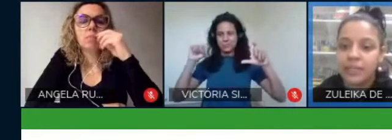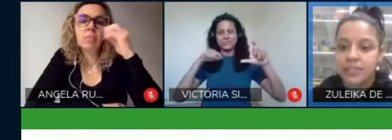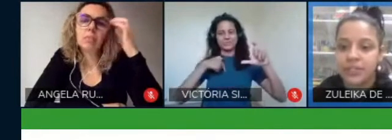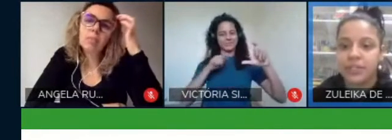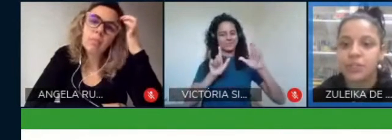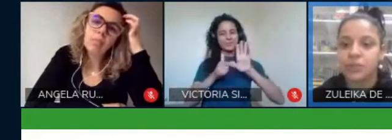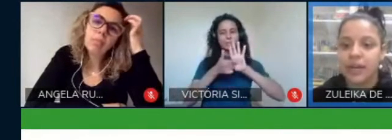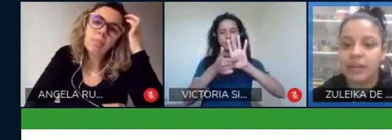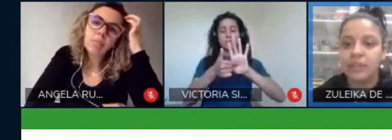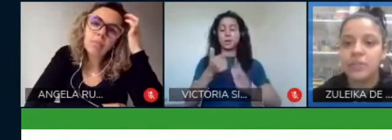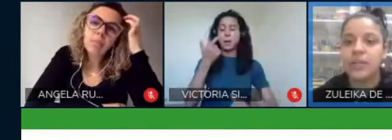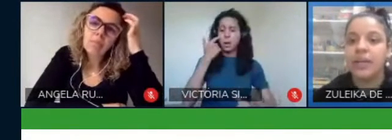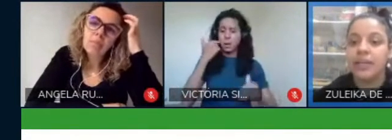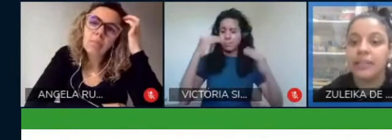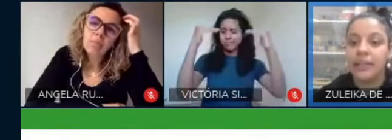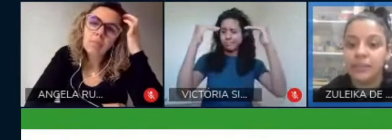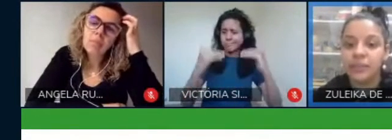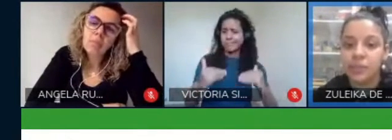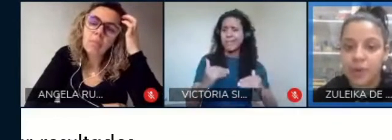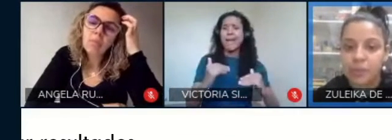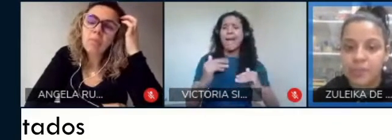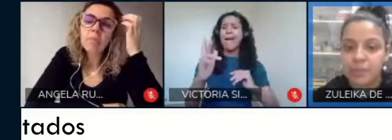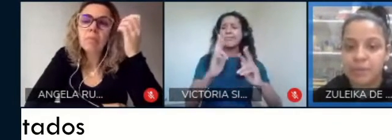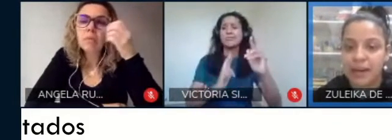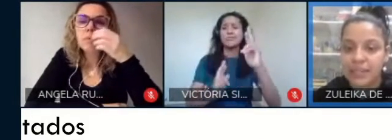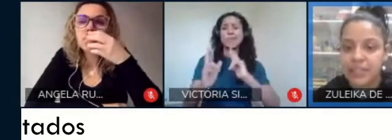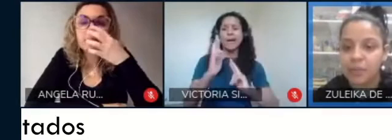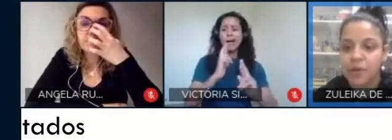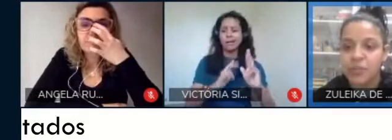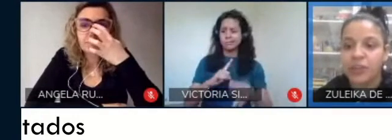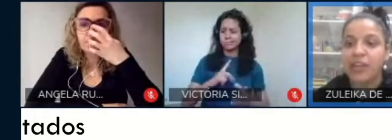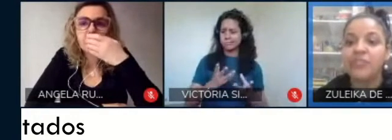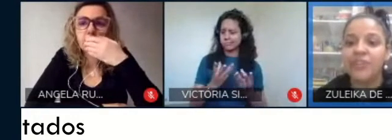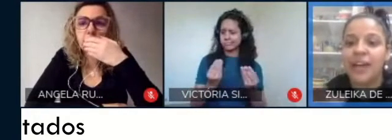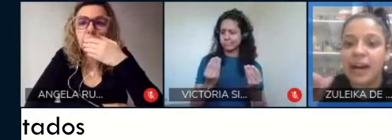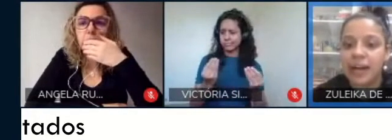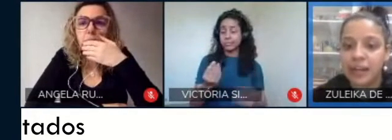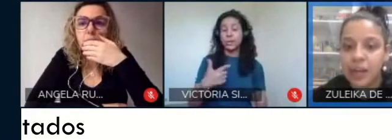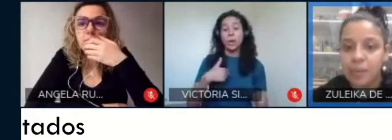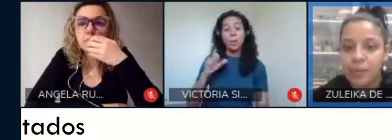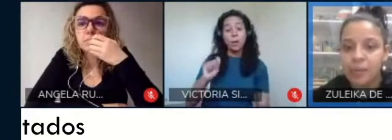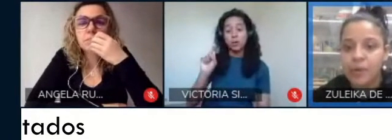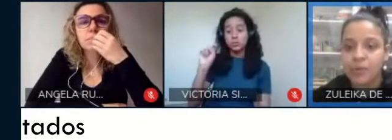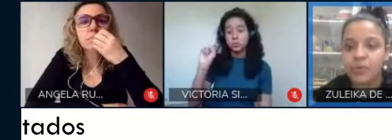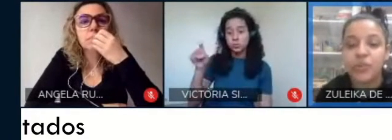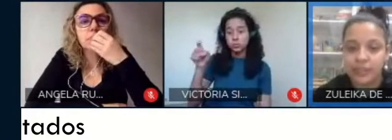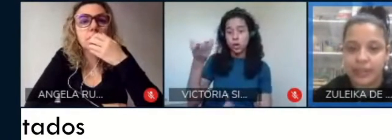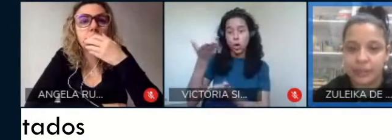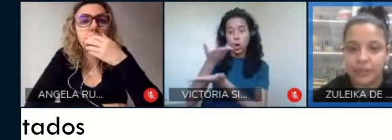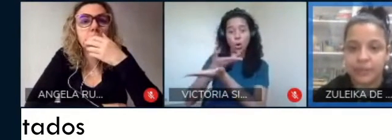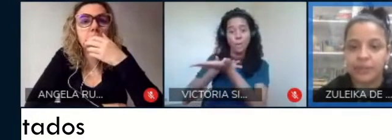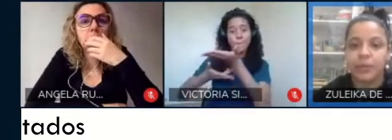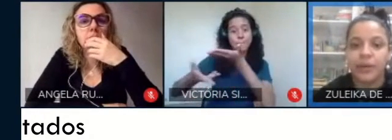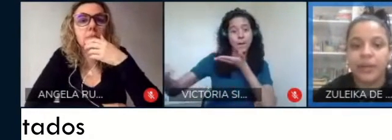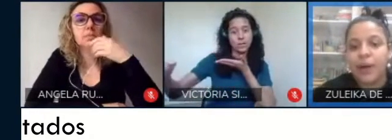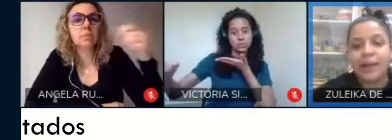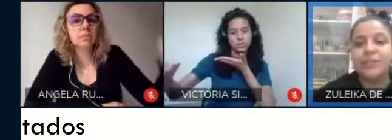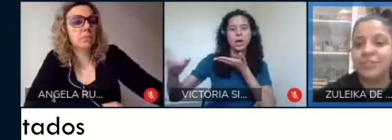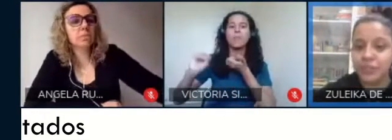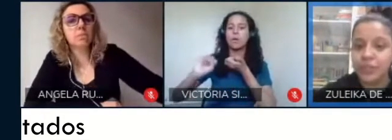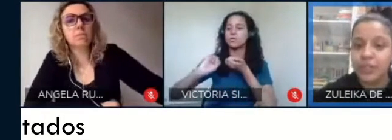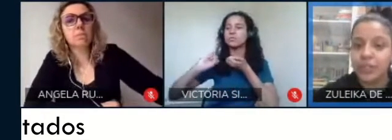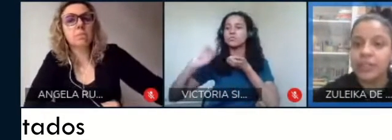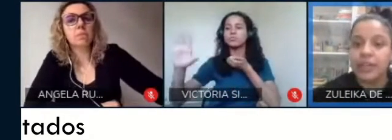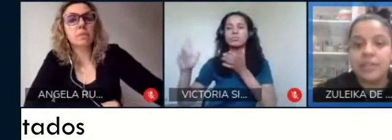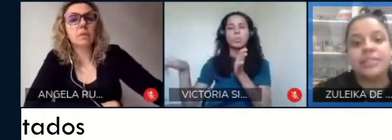aqui a minha lista de resultados, e dentro do próprio Sabe Mais eu posso enviar para o meu Zotero. Então,